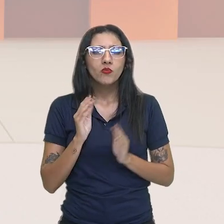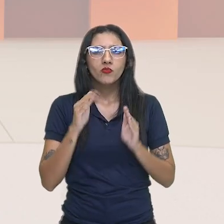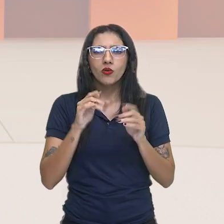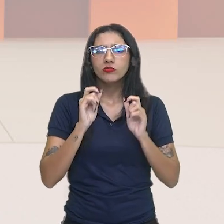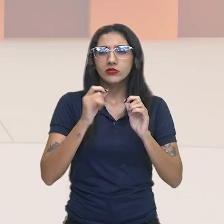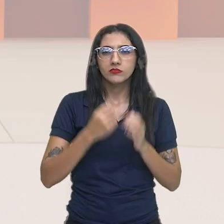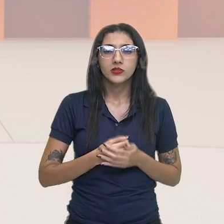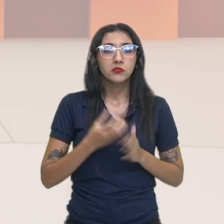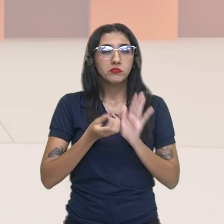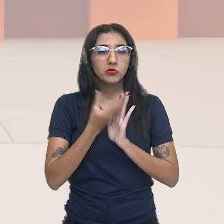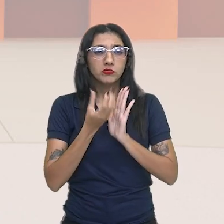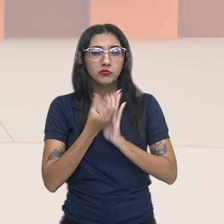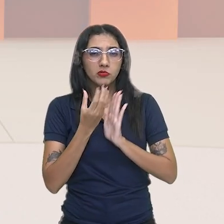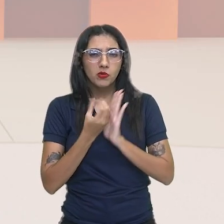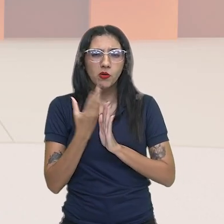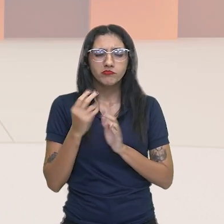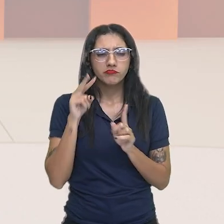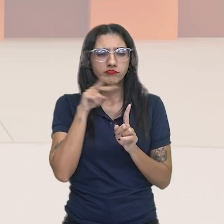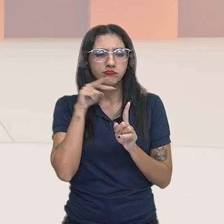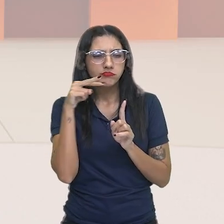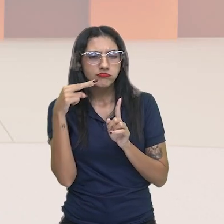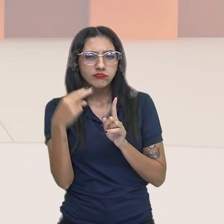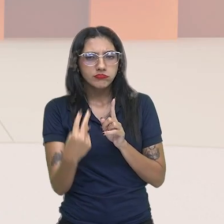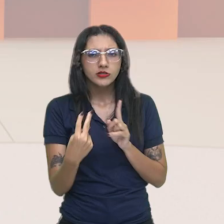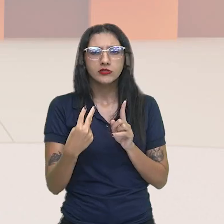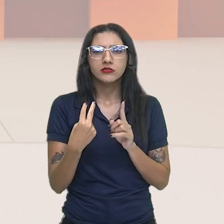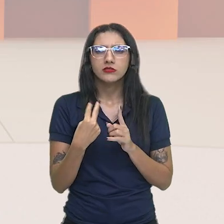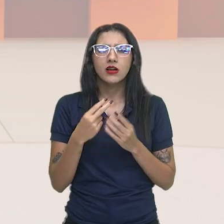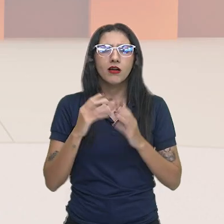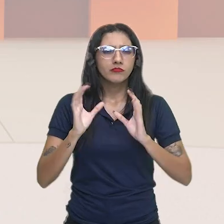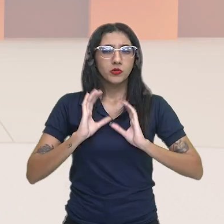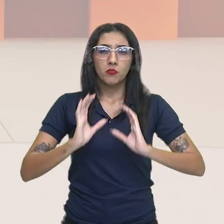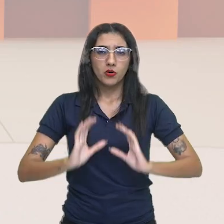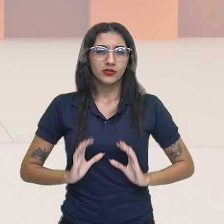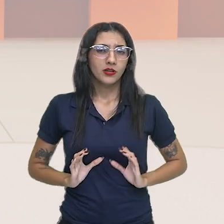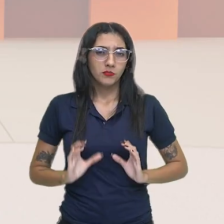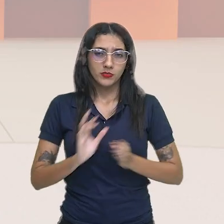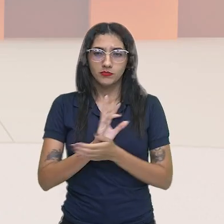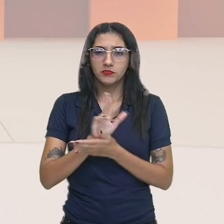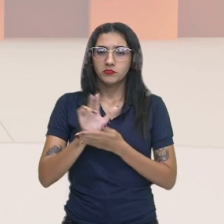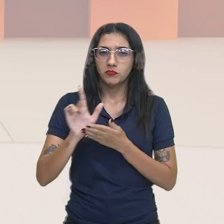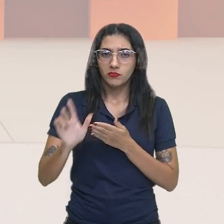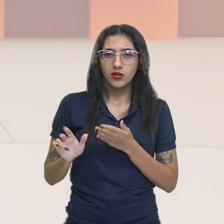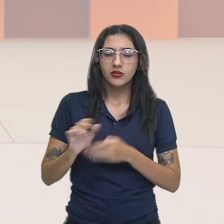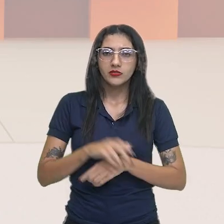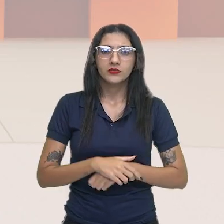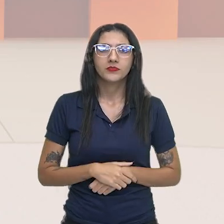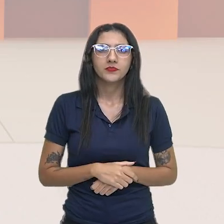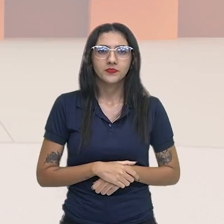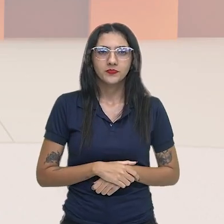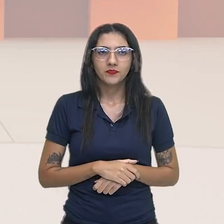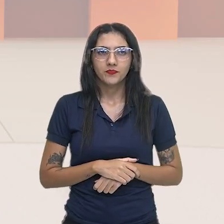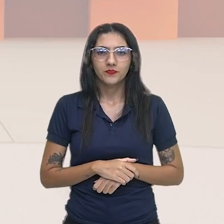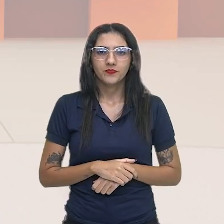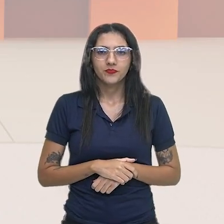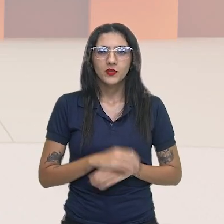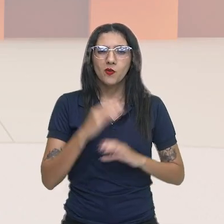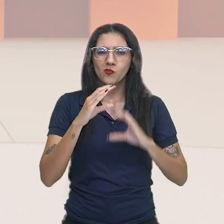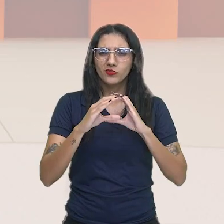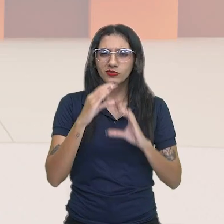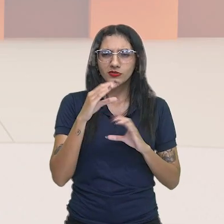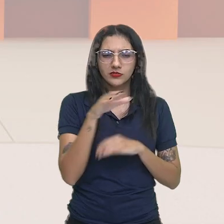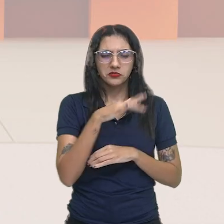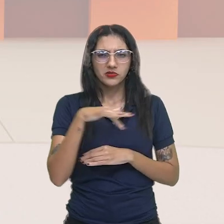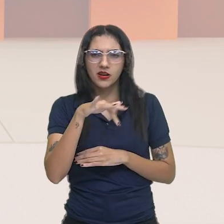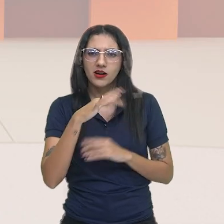para a produção e visões de comportamentos alternativos. Os meios de comunicação de massa